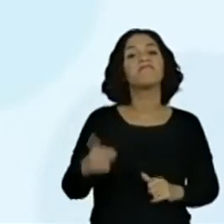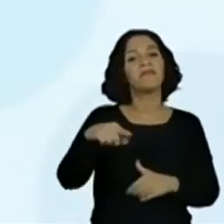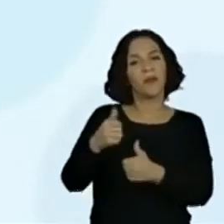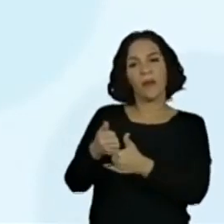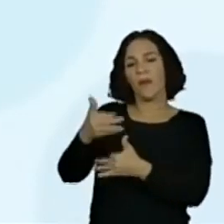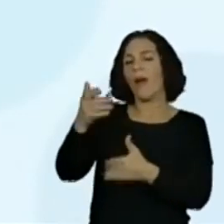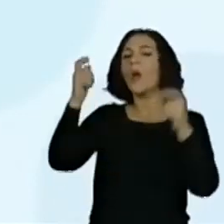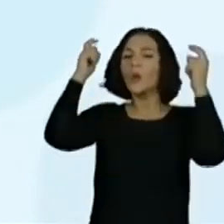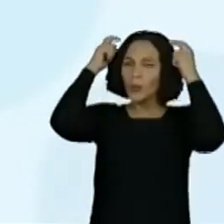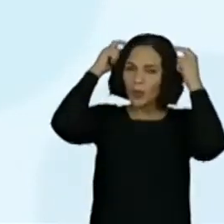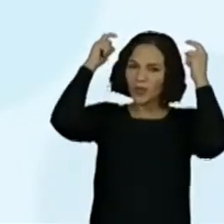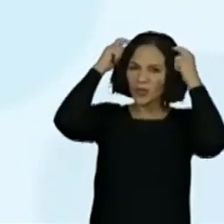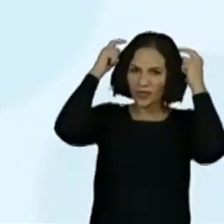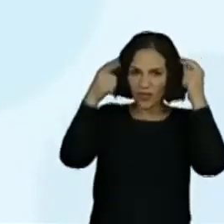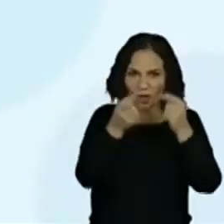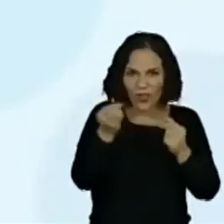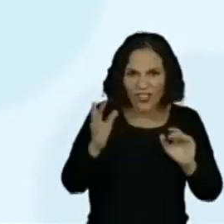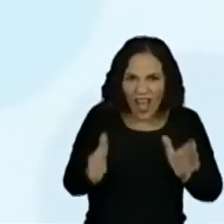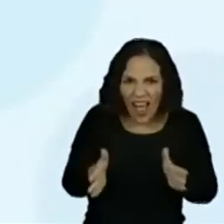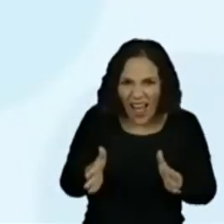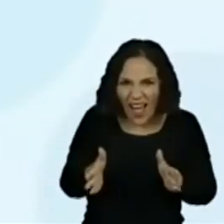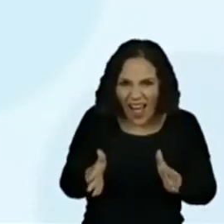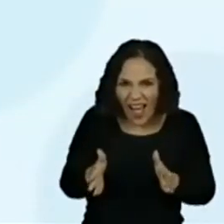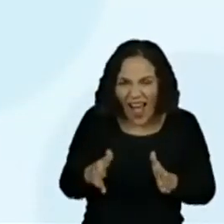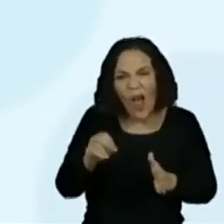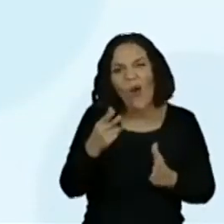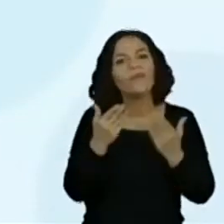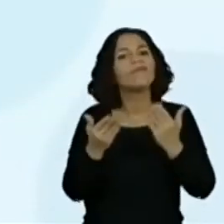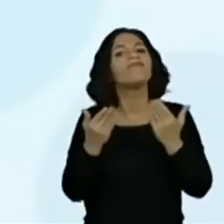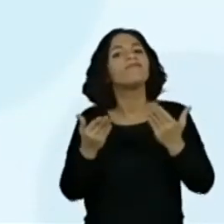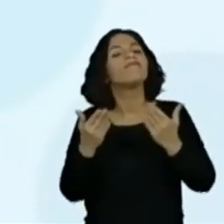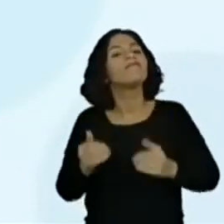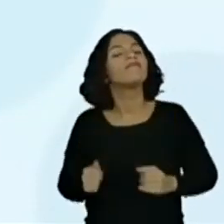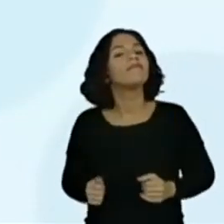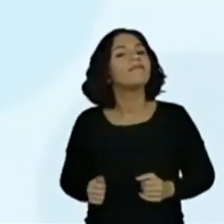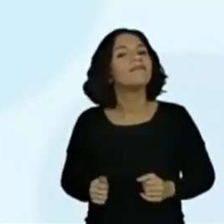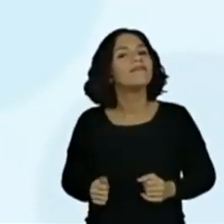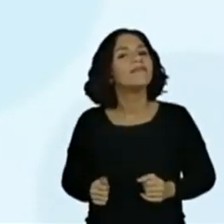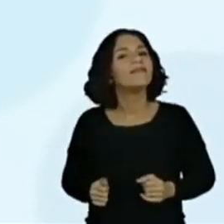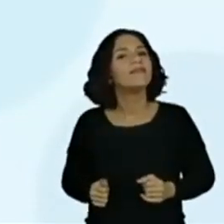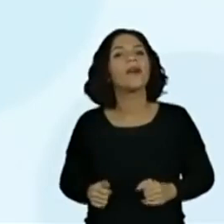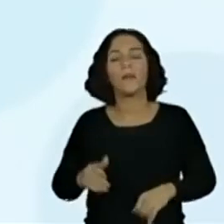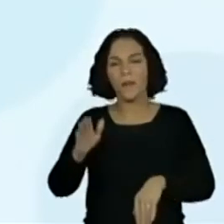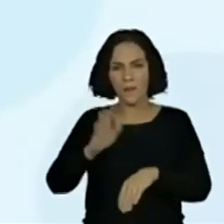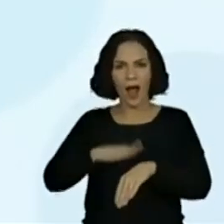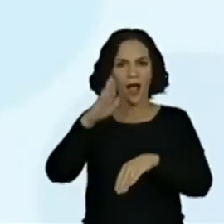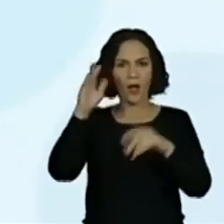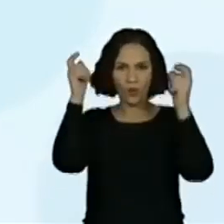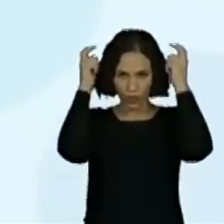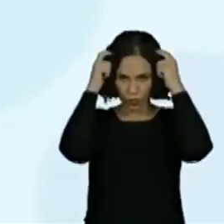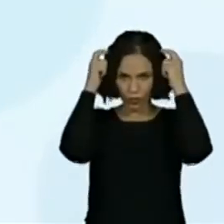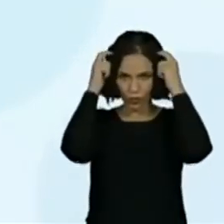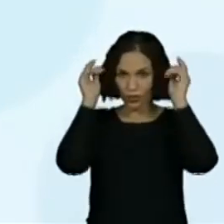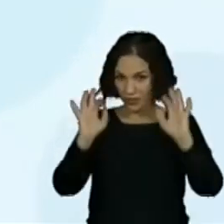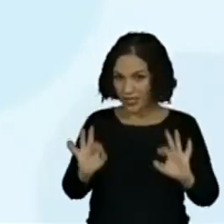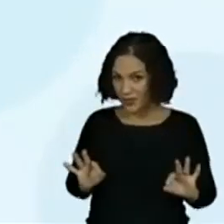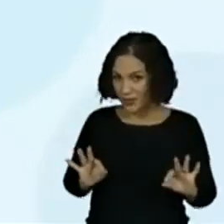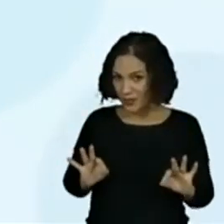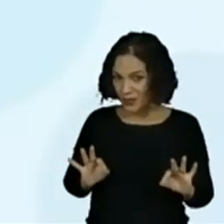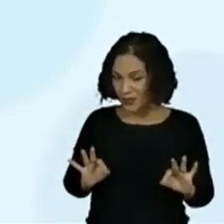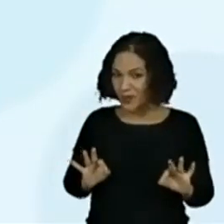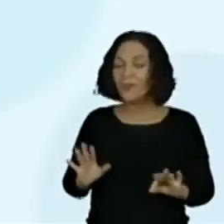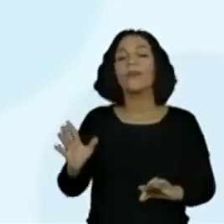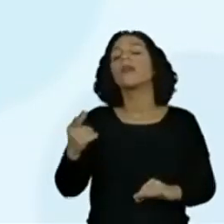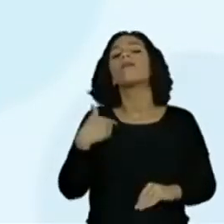com ursos. Vocês contaram? E aí, o que a gente faz? Estão falando que tem mais ursos. Para eu ter certeza, o que eu